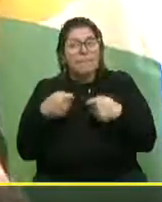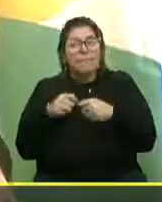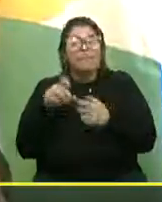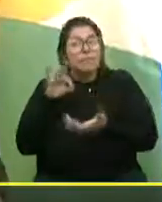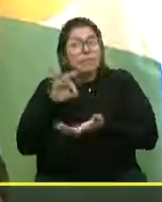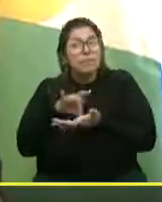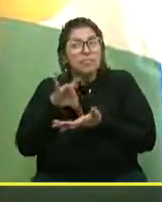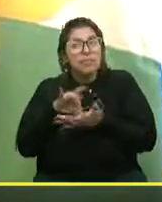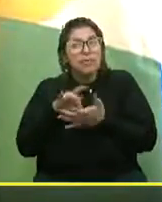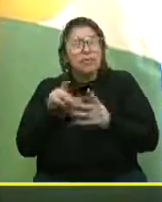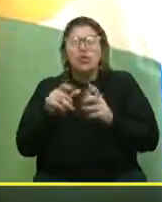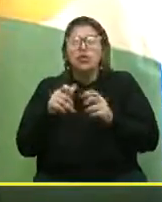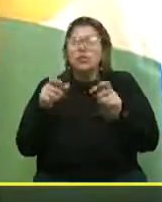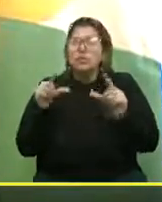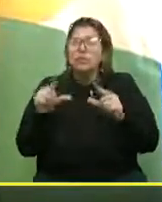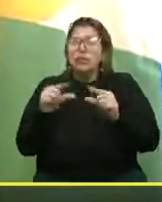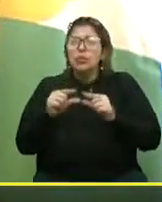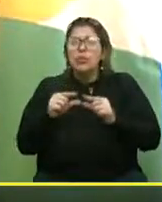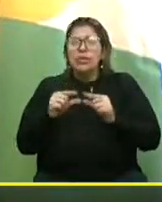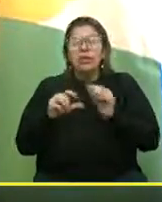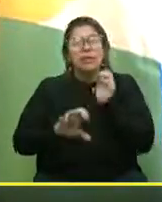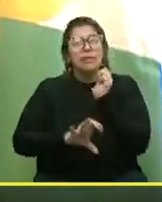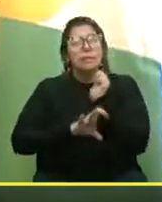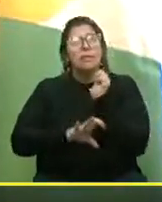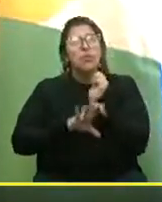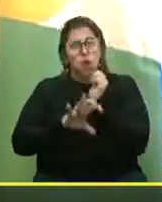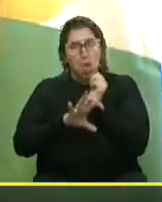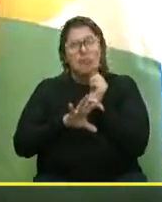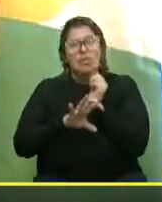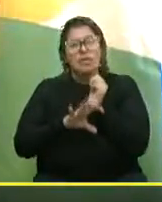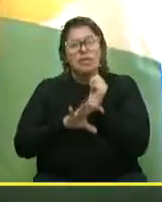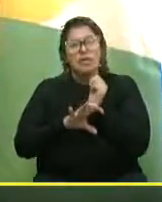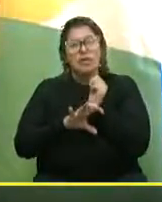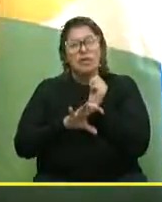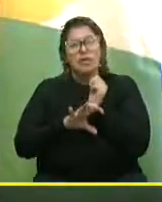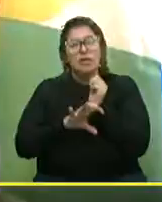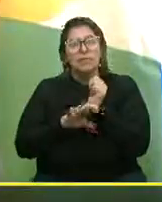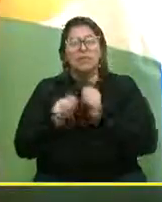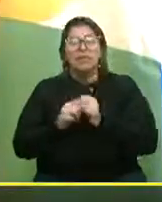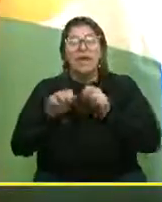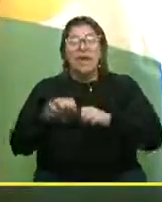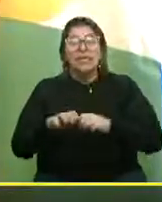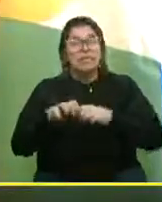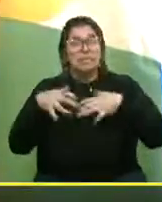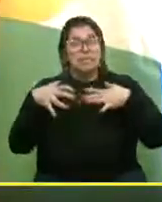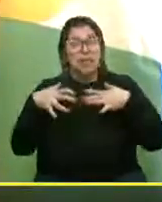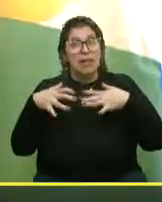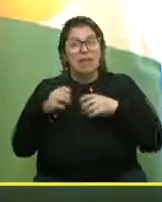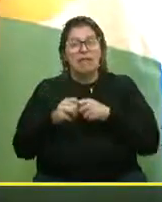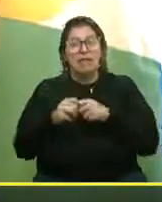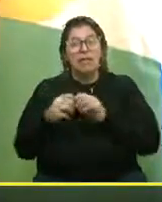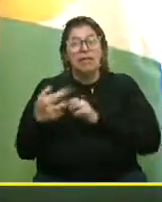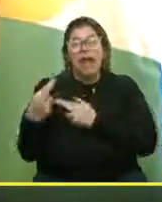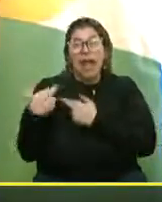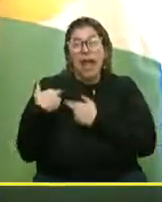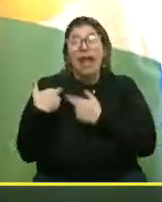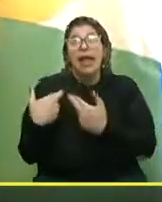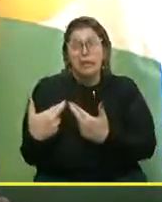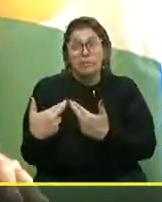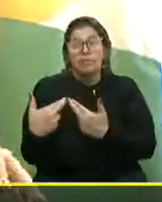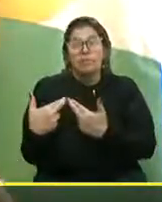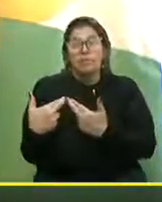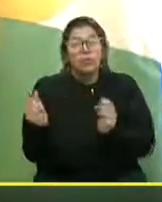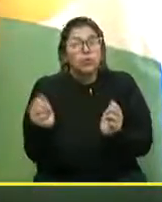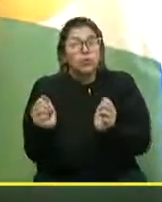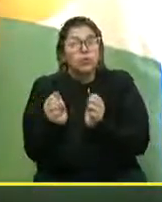é realmente reduzir essa burocracia é a parte momento que Assembleia Legislativa toma essas responsabilidades